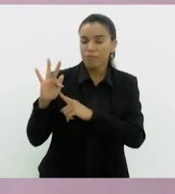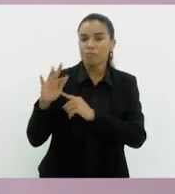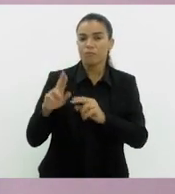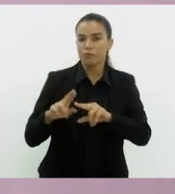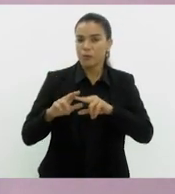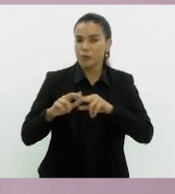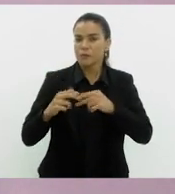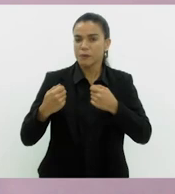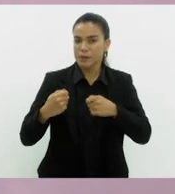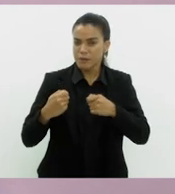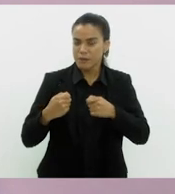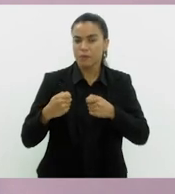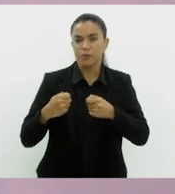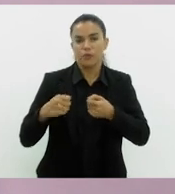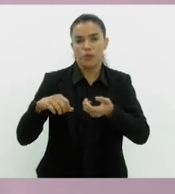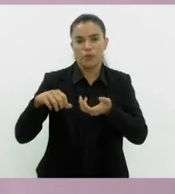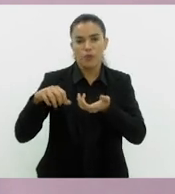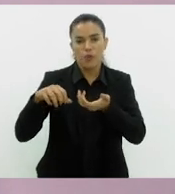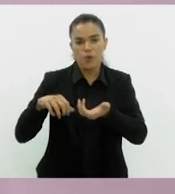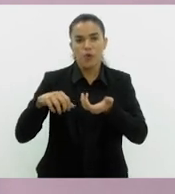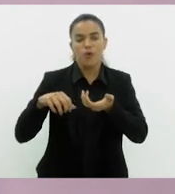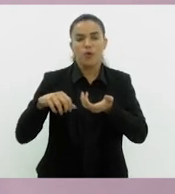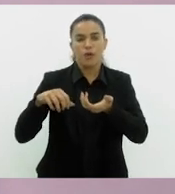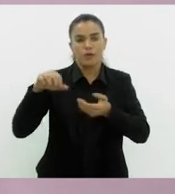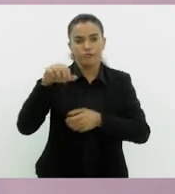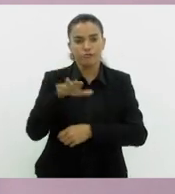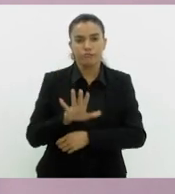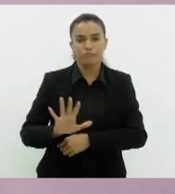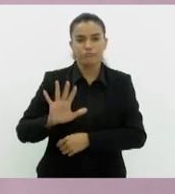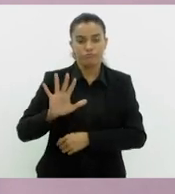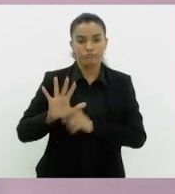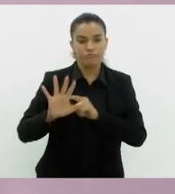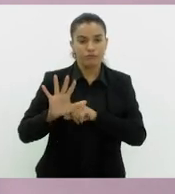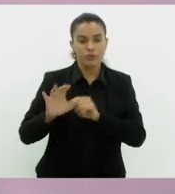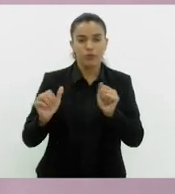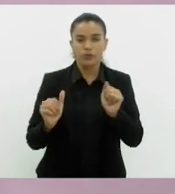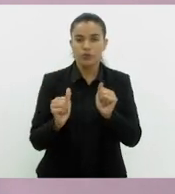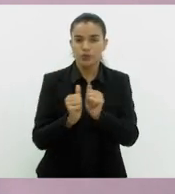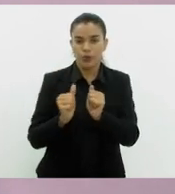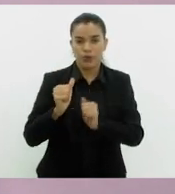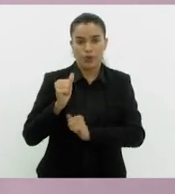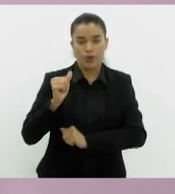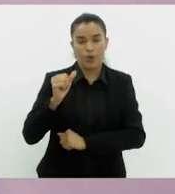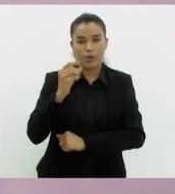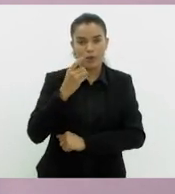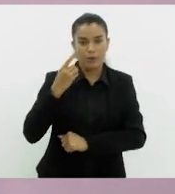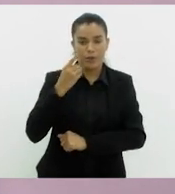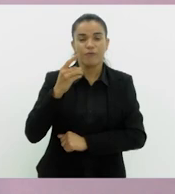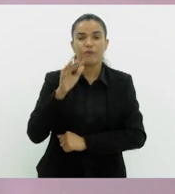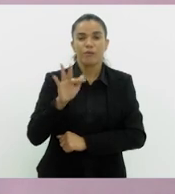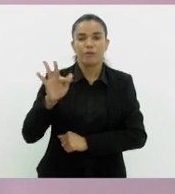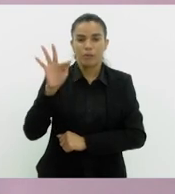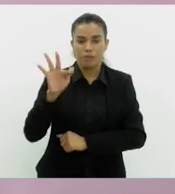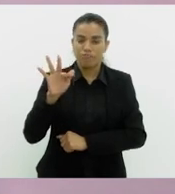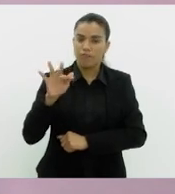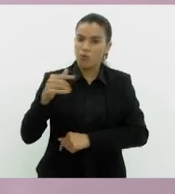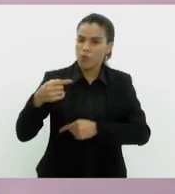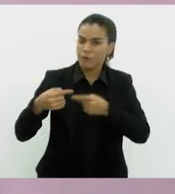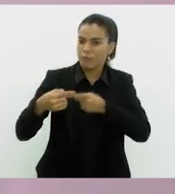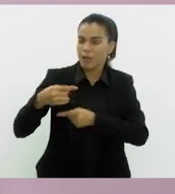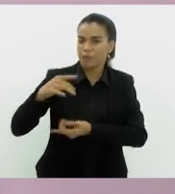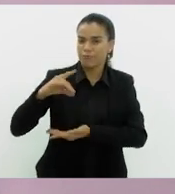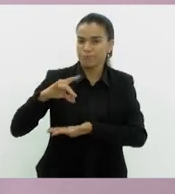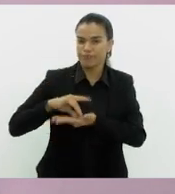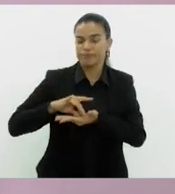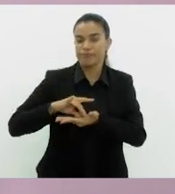precisa do Congresso Nacional com a deputada federal Thalíria Petroni fazer esse debate de maneira mais concreta.